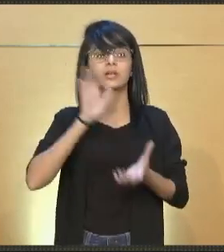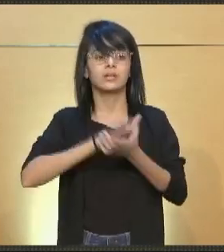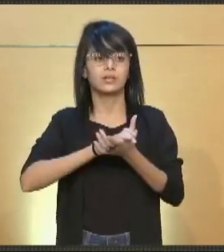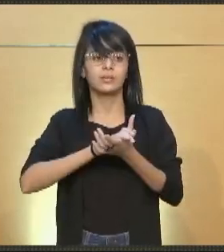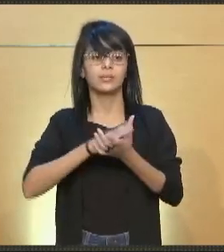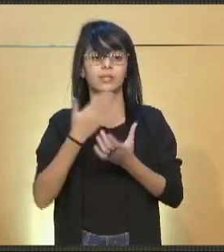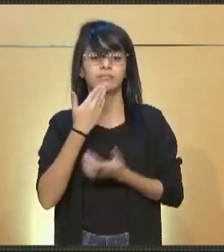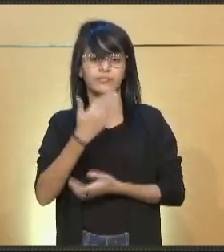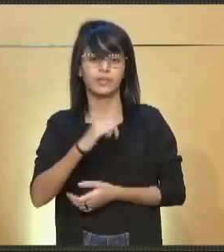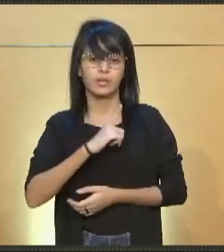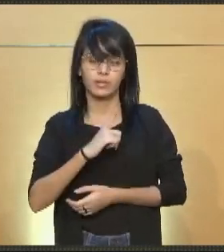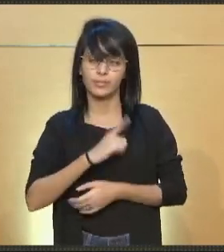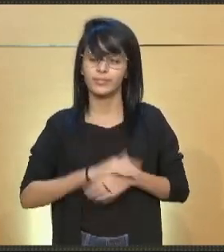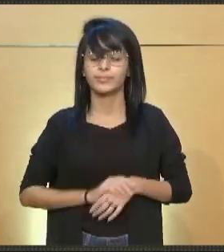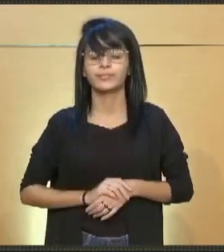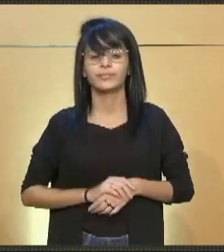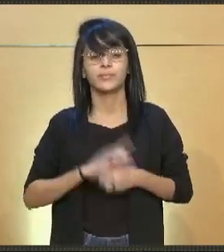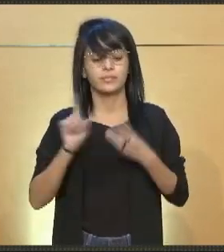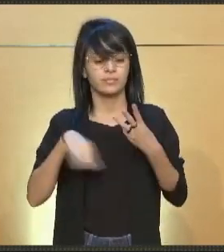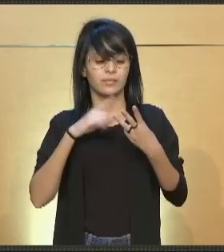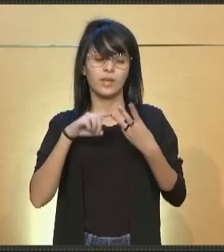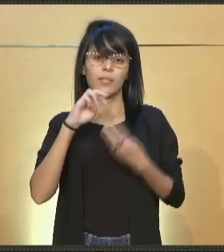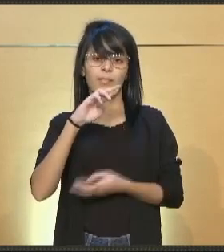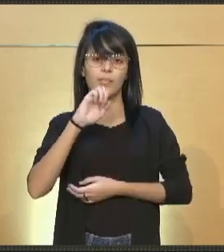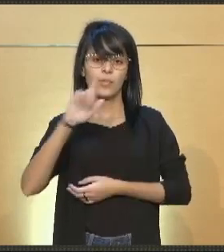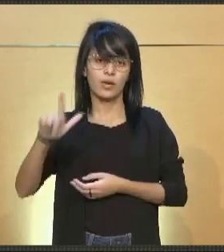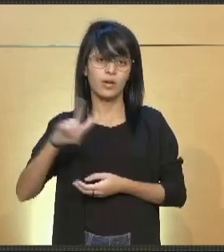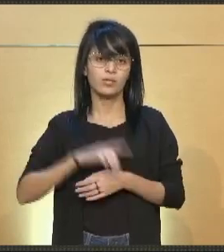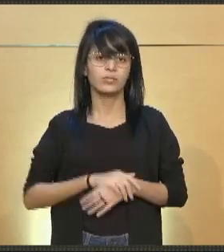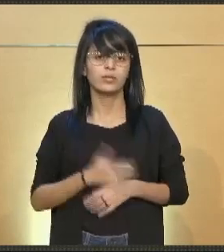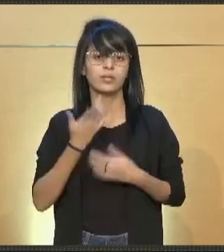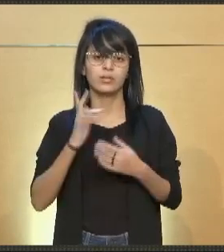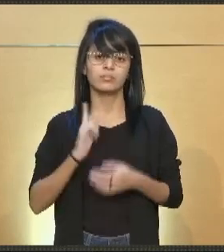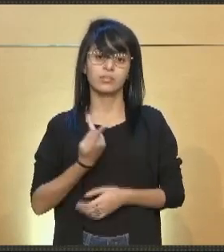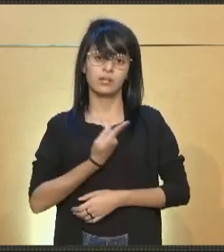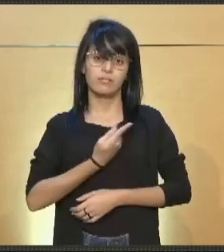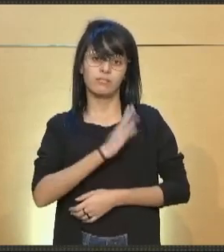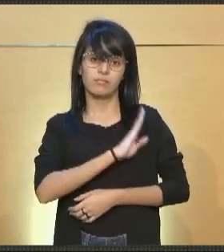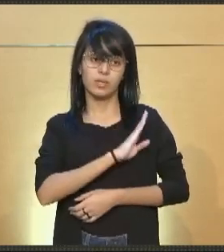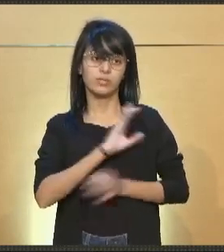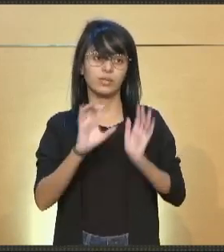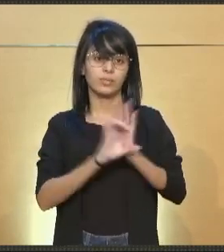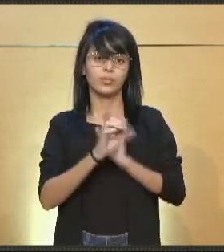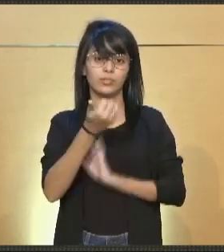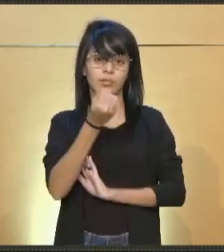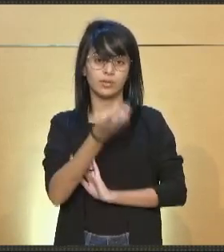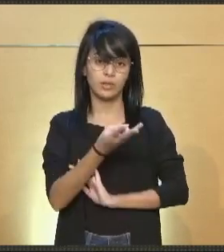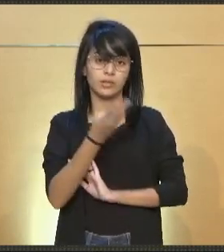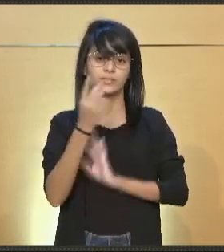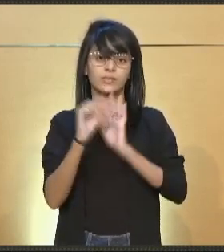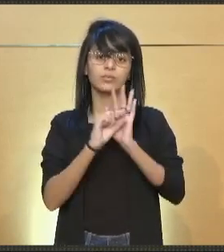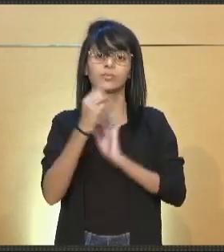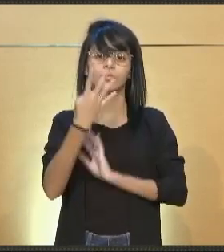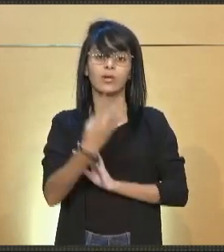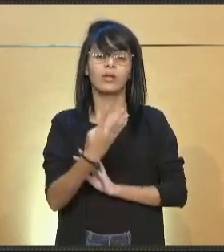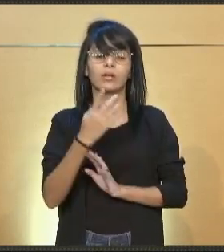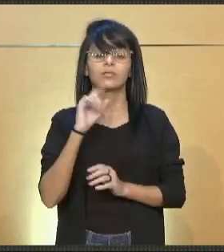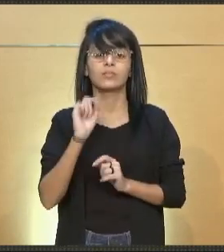favorece. O aspecto moral, eu gostaria de citar Hebreus 13, 4, que diz: